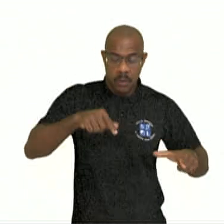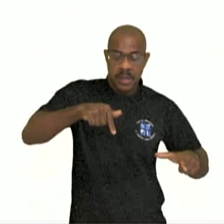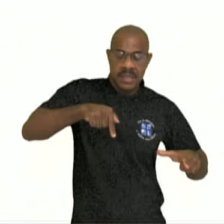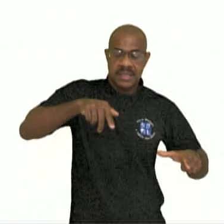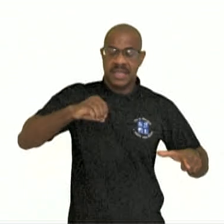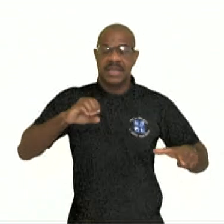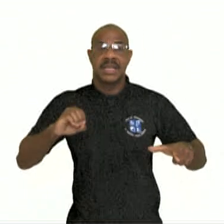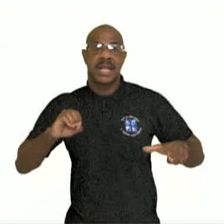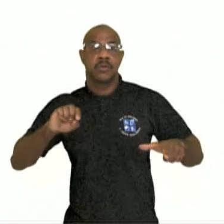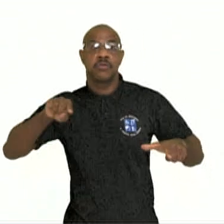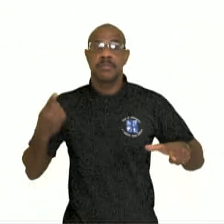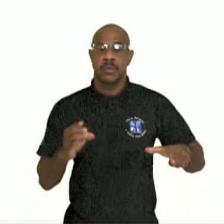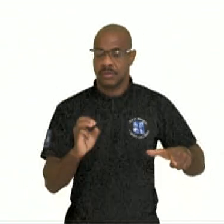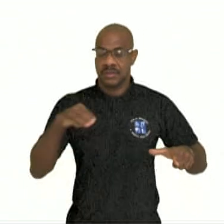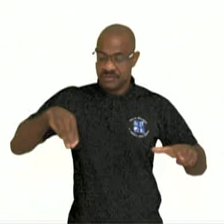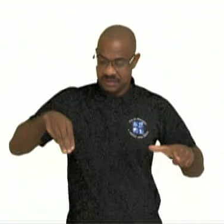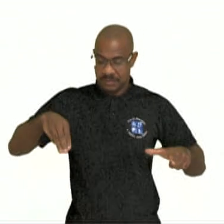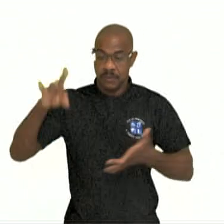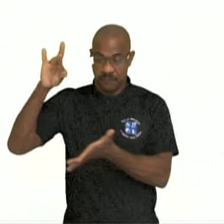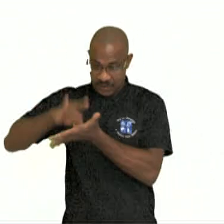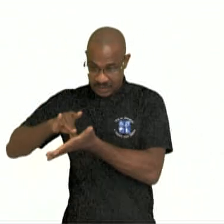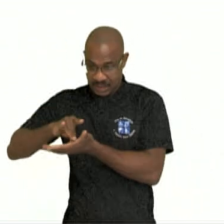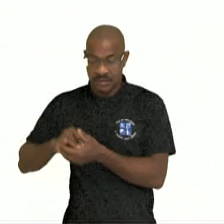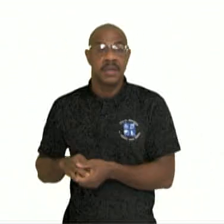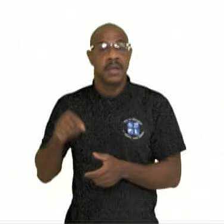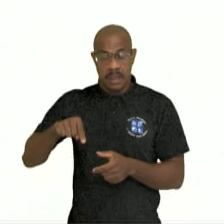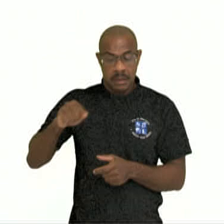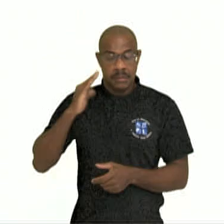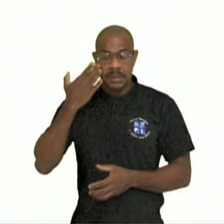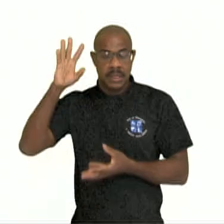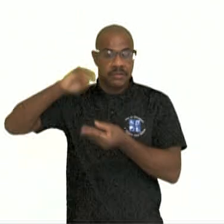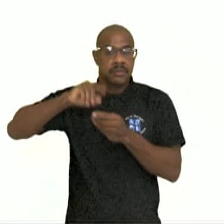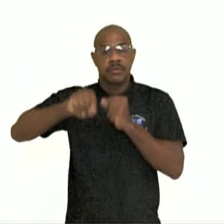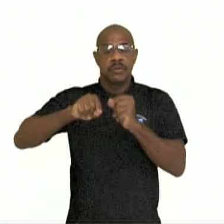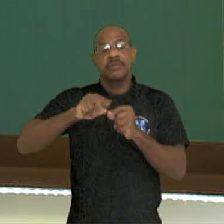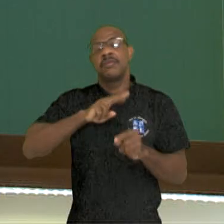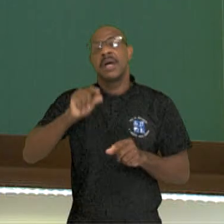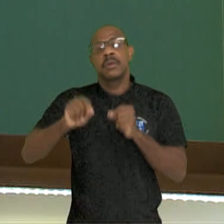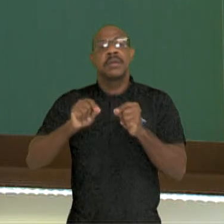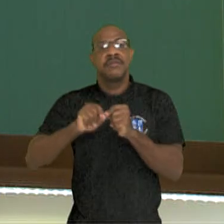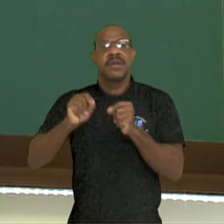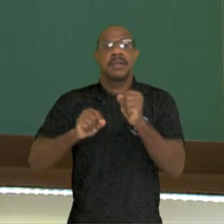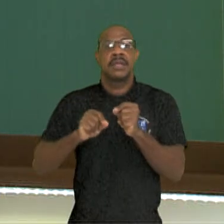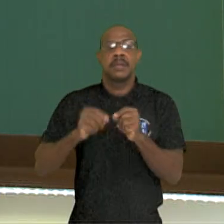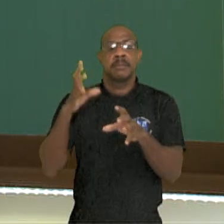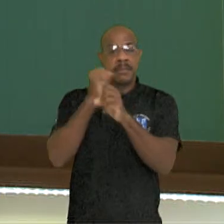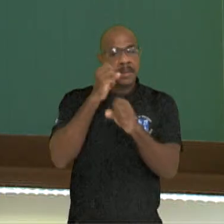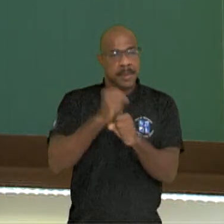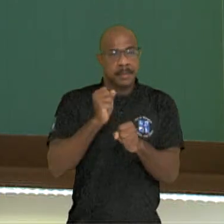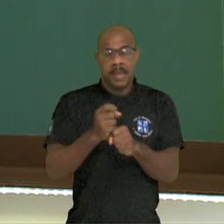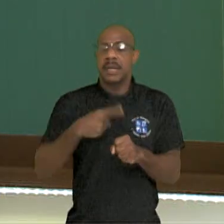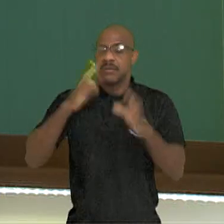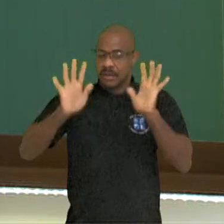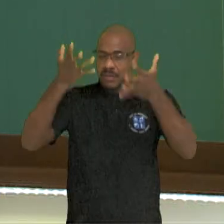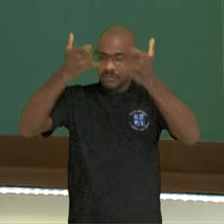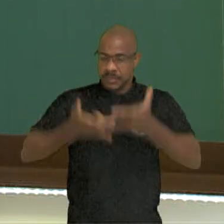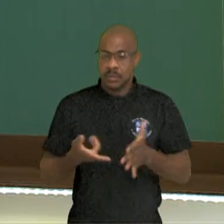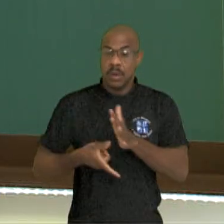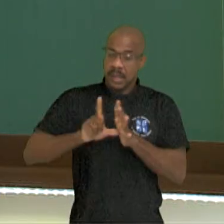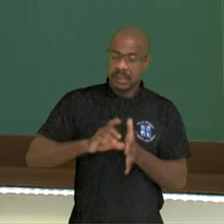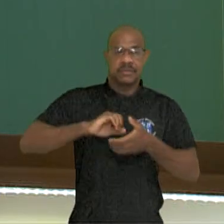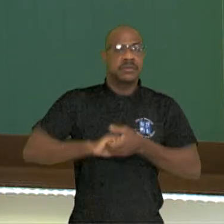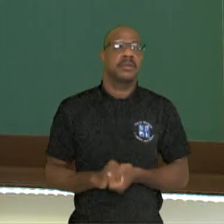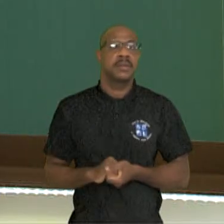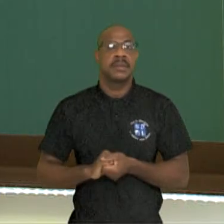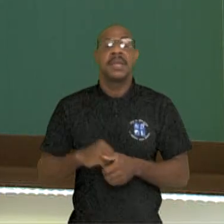9.700.000 centímetros na realidade. E a partir desse entendimento, você vai realizar as operações que a gente falou anteriormente aqui, ó.